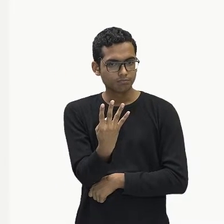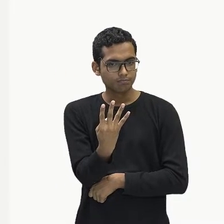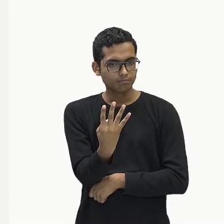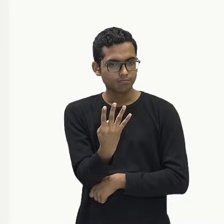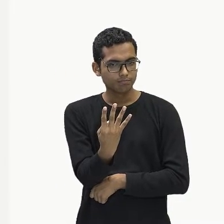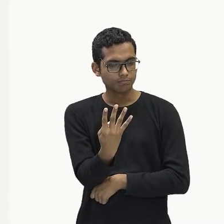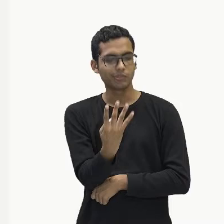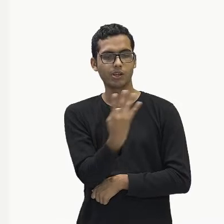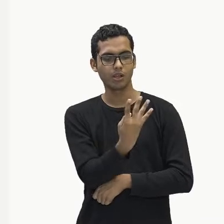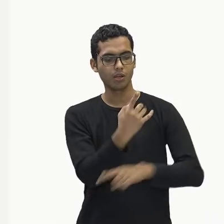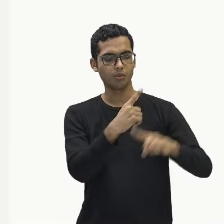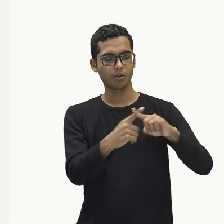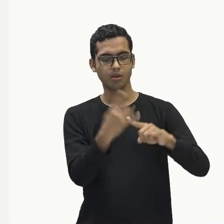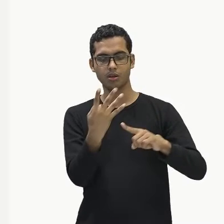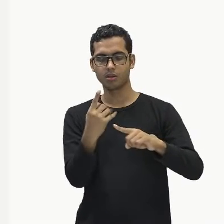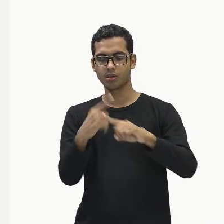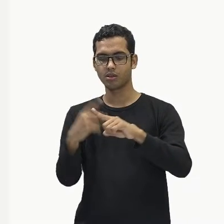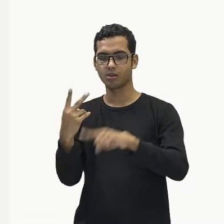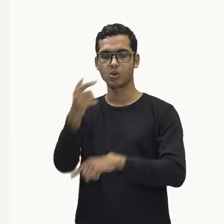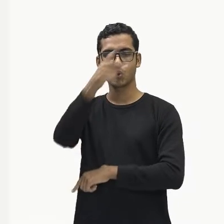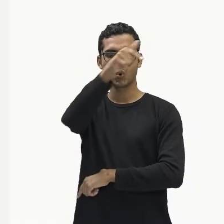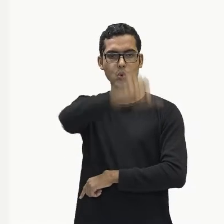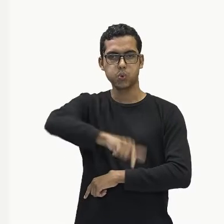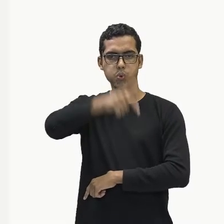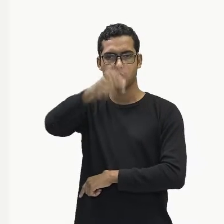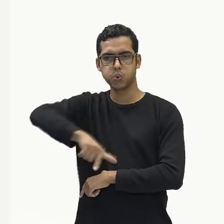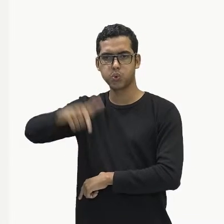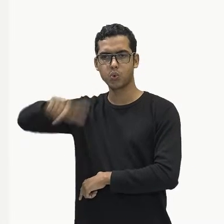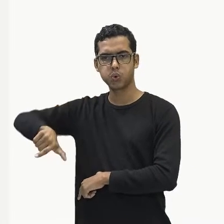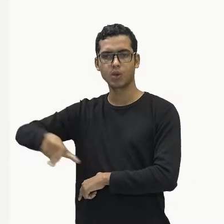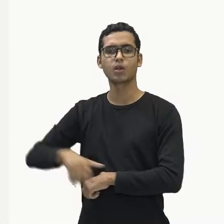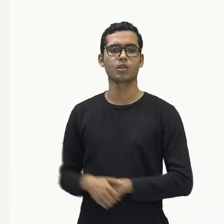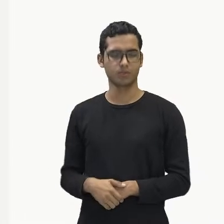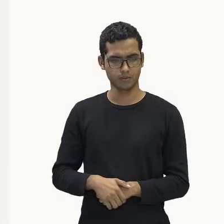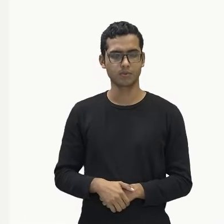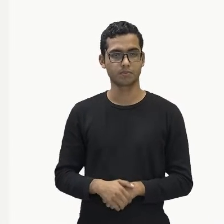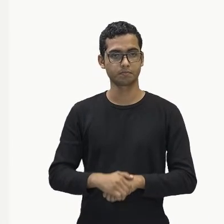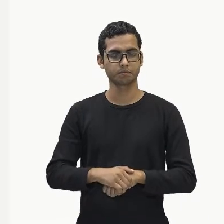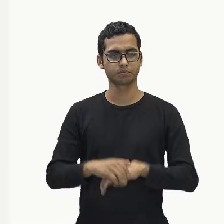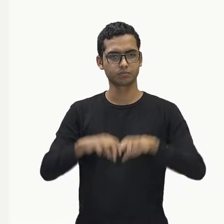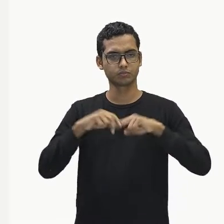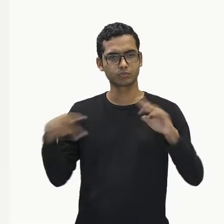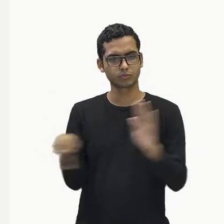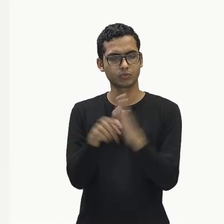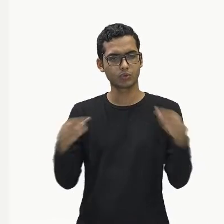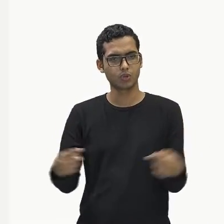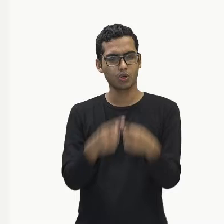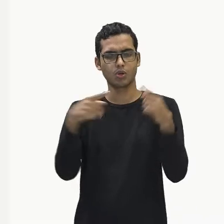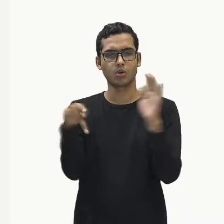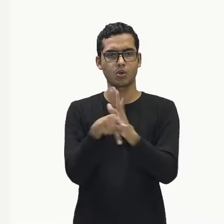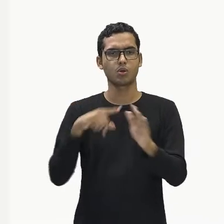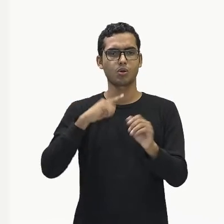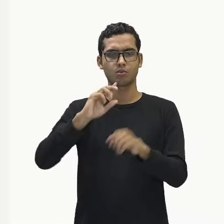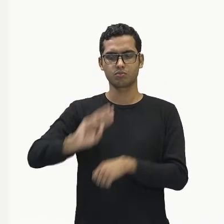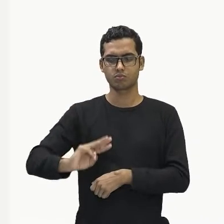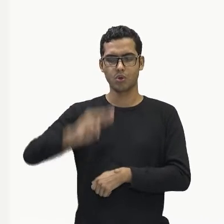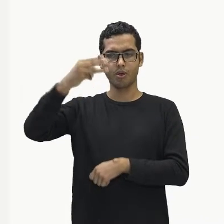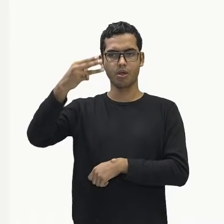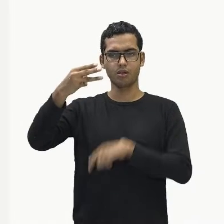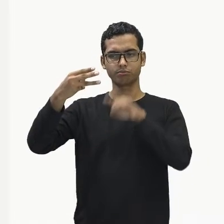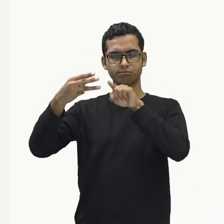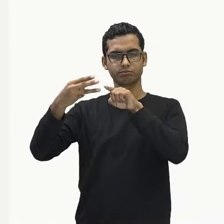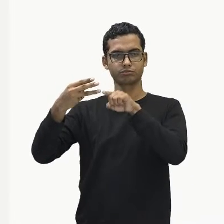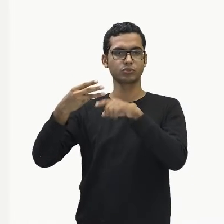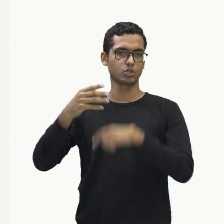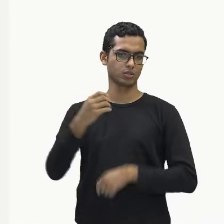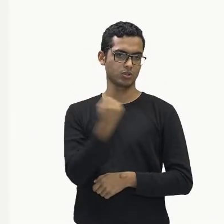vai se repetir de acordo com o expoente dado. Quem é o expoente? 3. Por